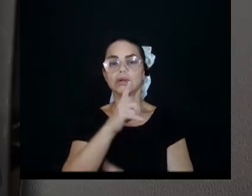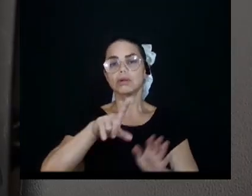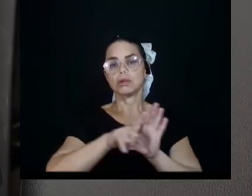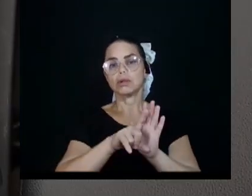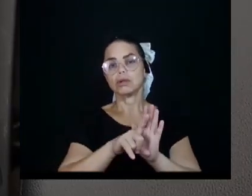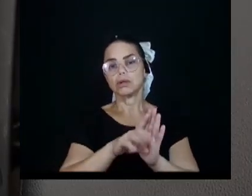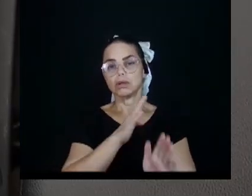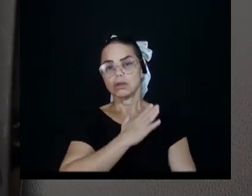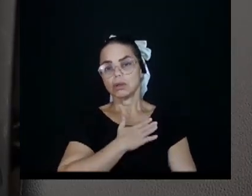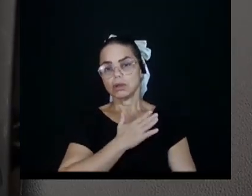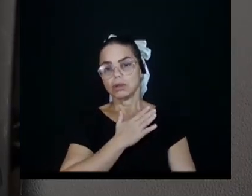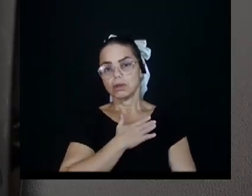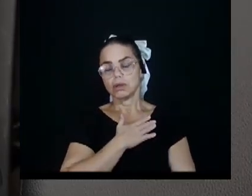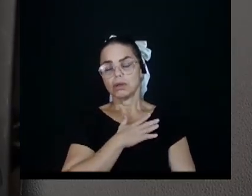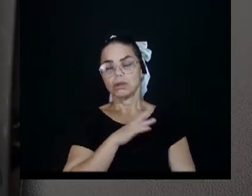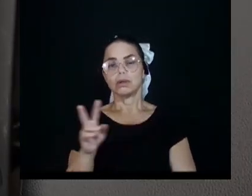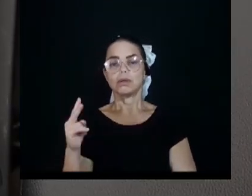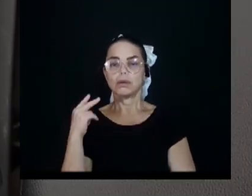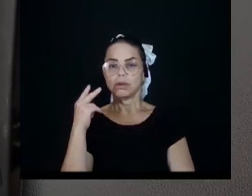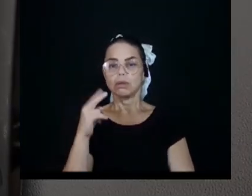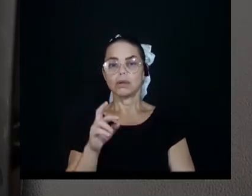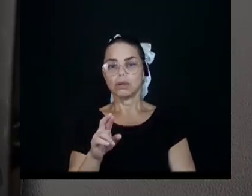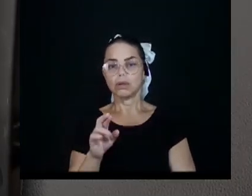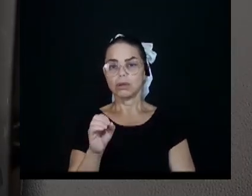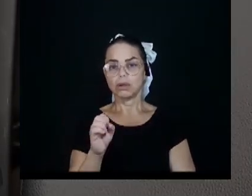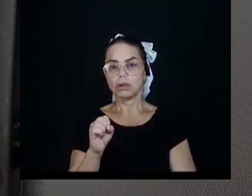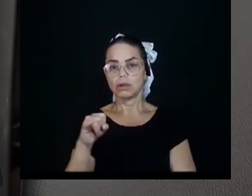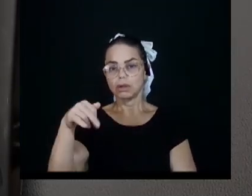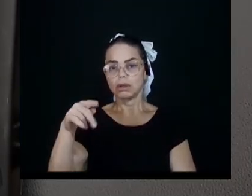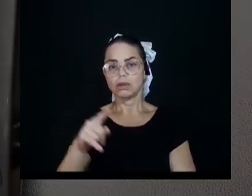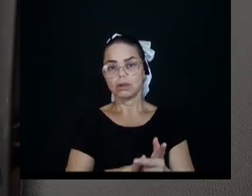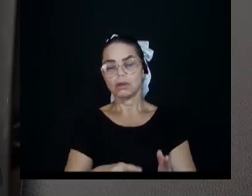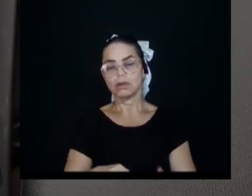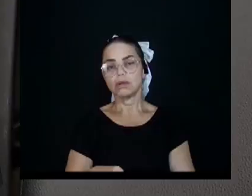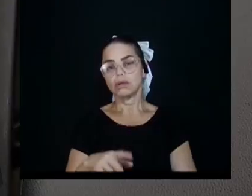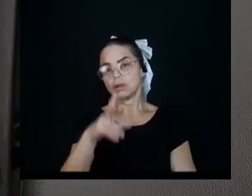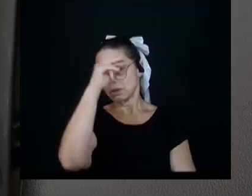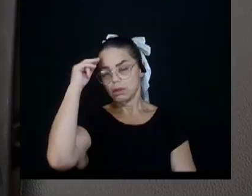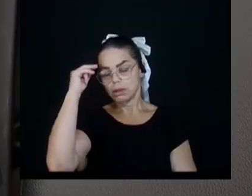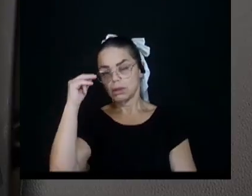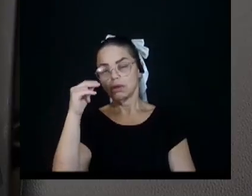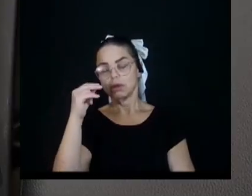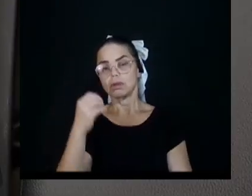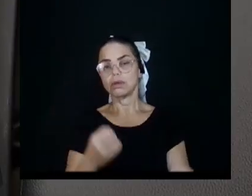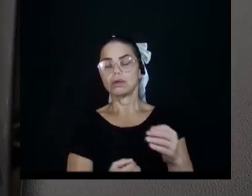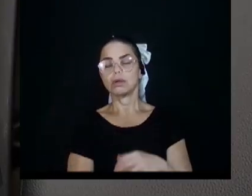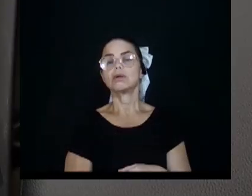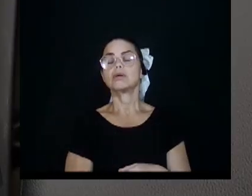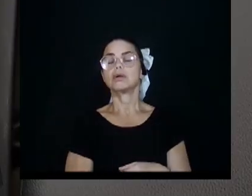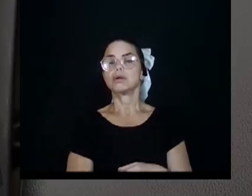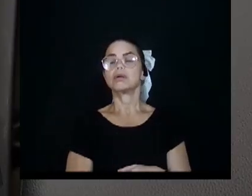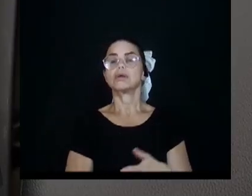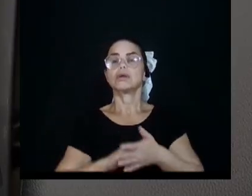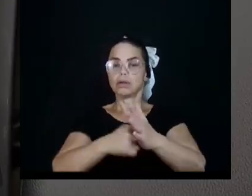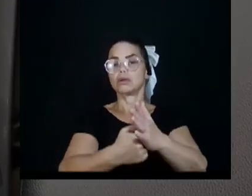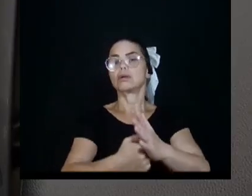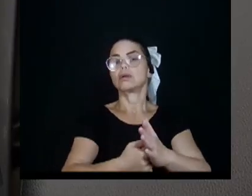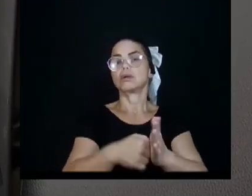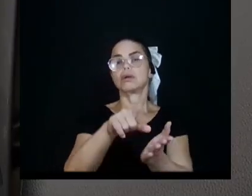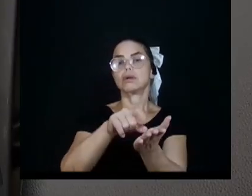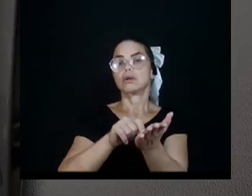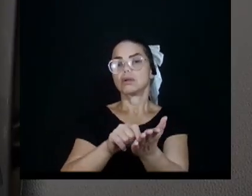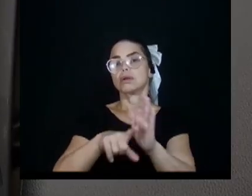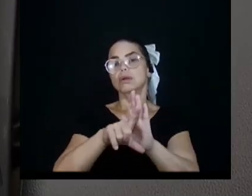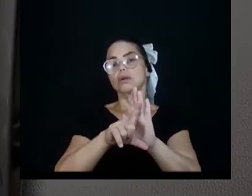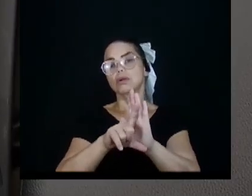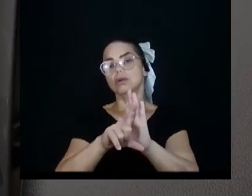Rossini, vereador Arnaldo Salvetti, o prefeito sancionou, então é uma lei, mas ele vetou um artigo da lei, que